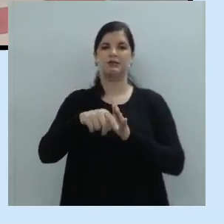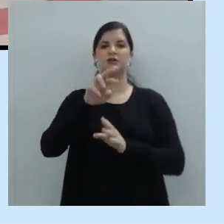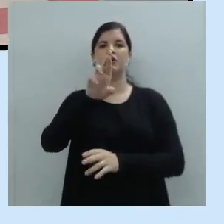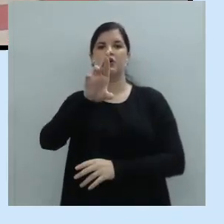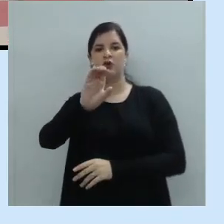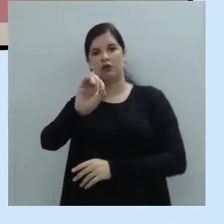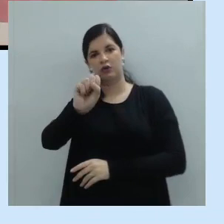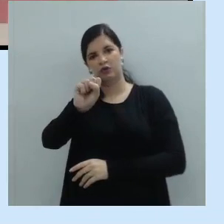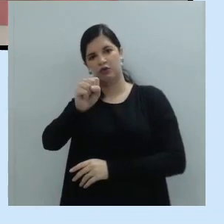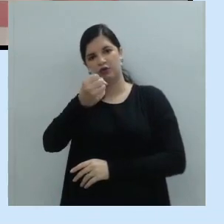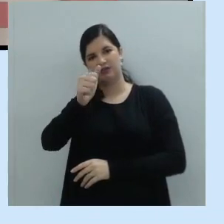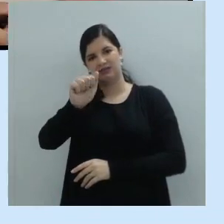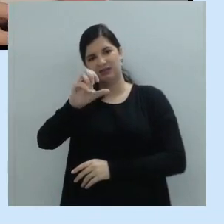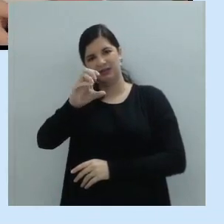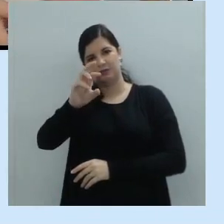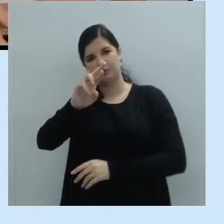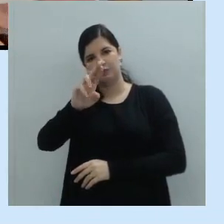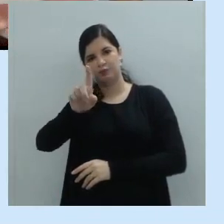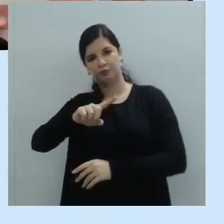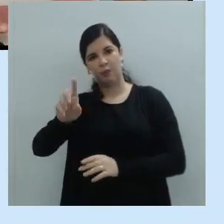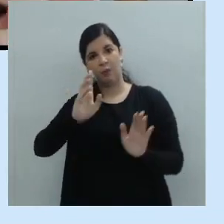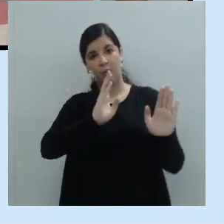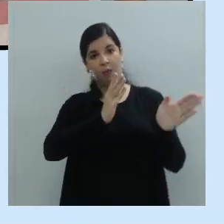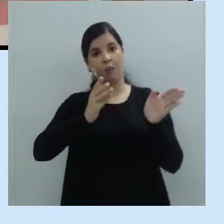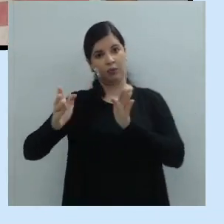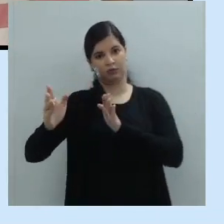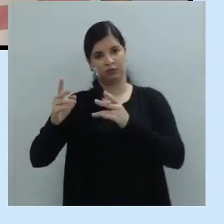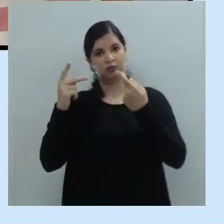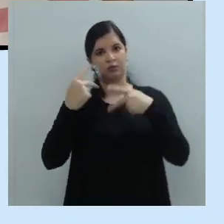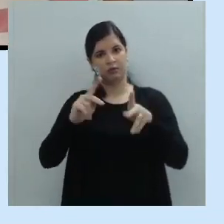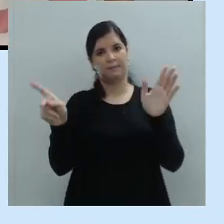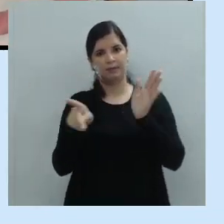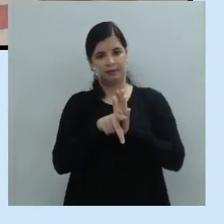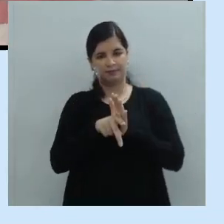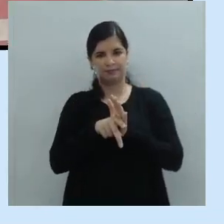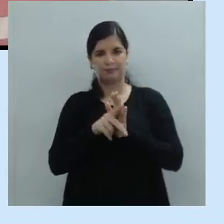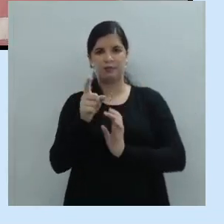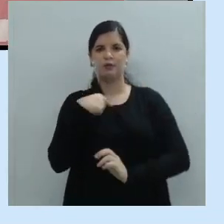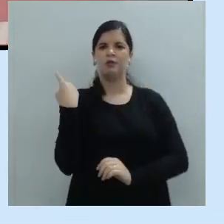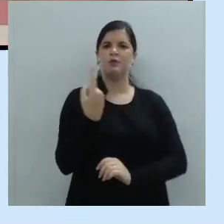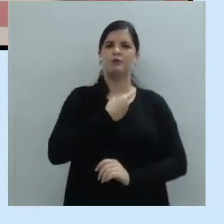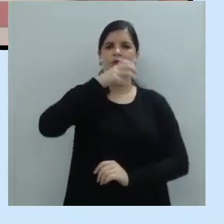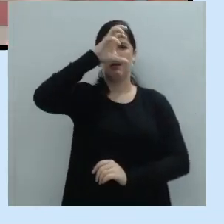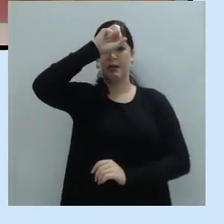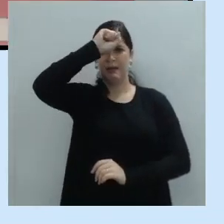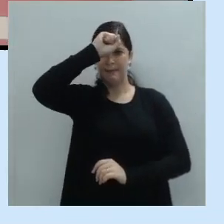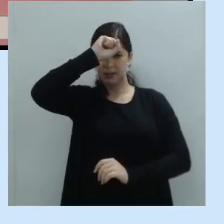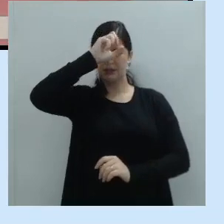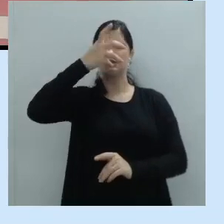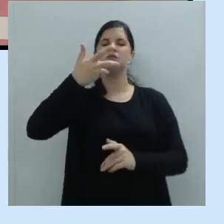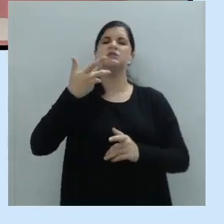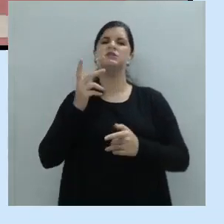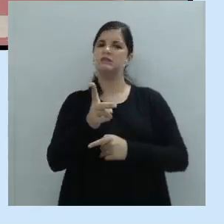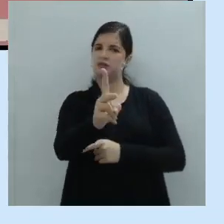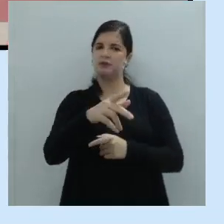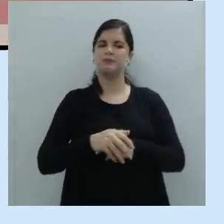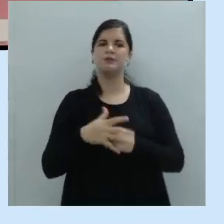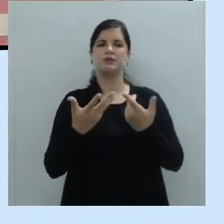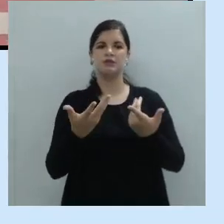Rosa Cruz, das ordens da Rosa Cruz. E nós aprendemos que eles se colocam como